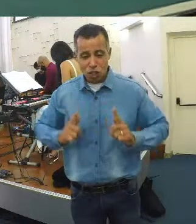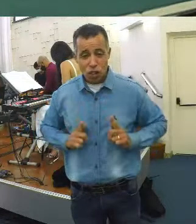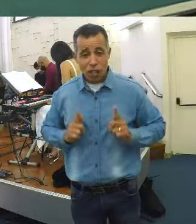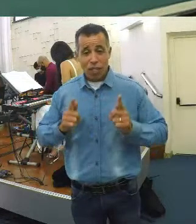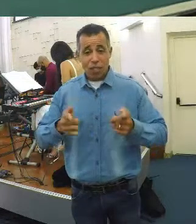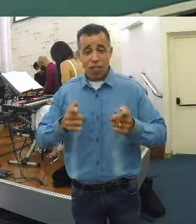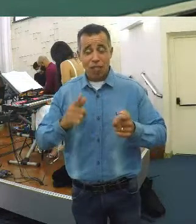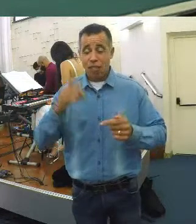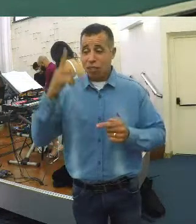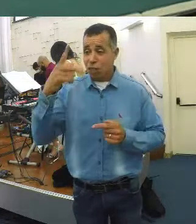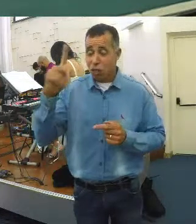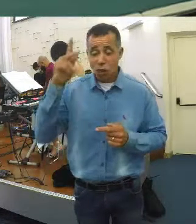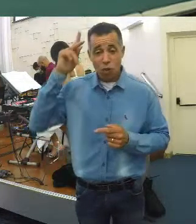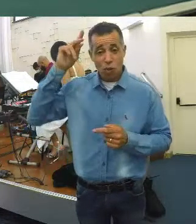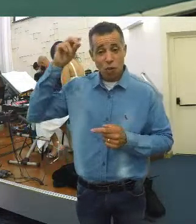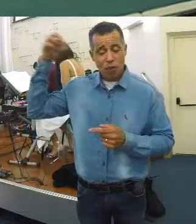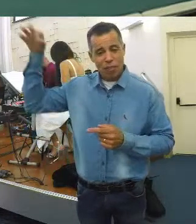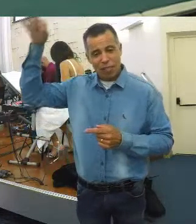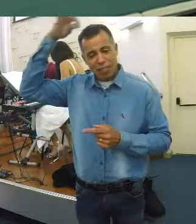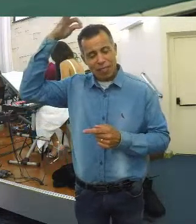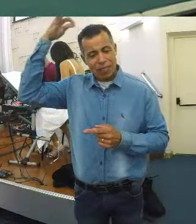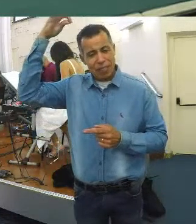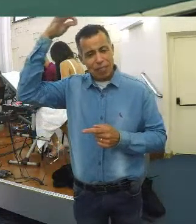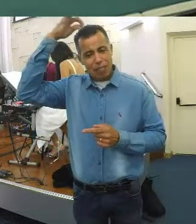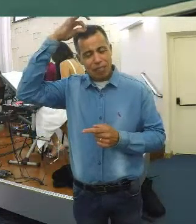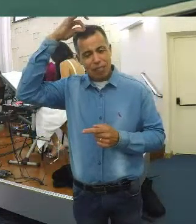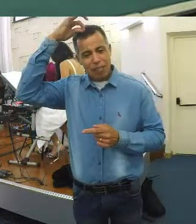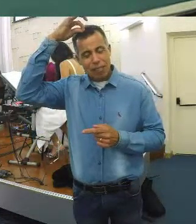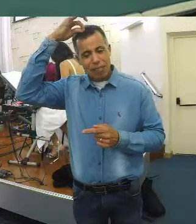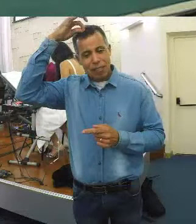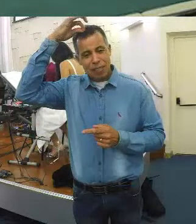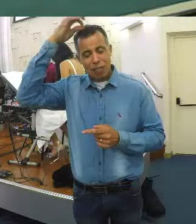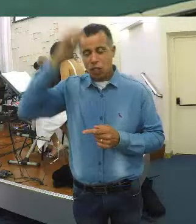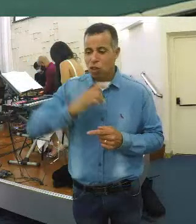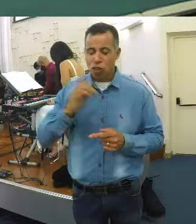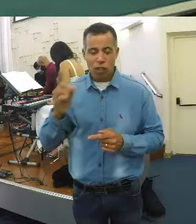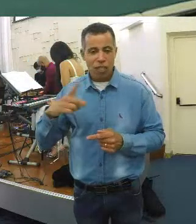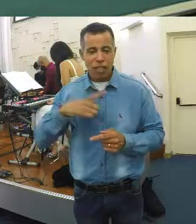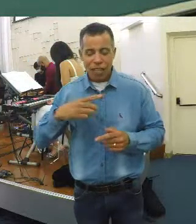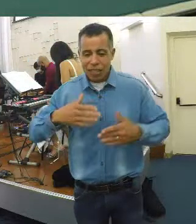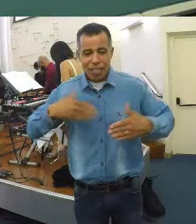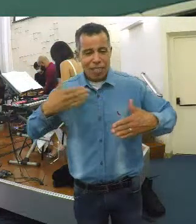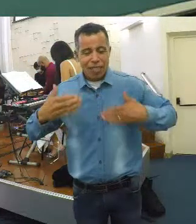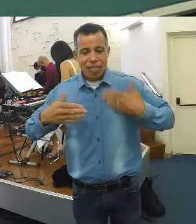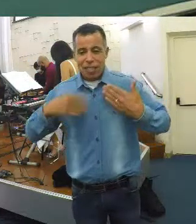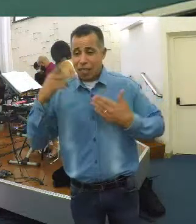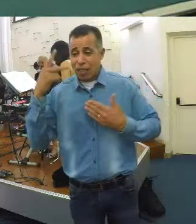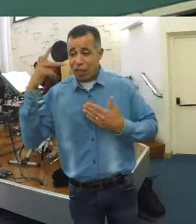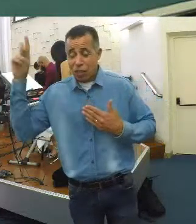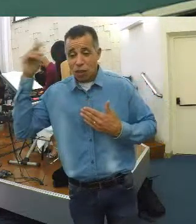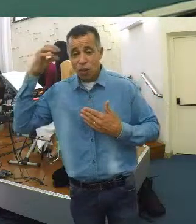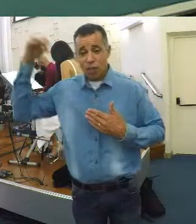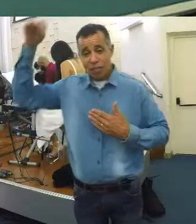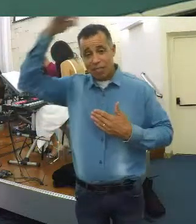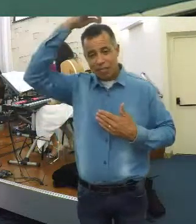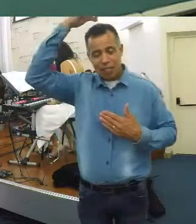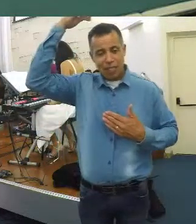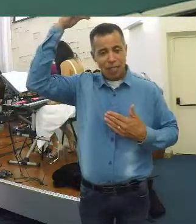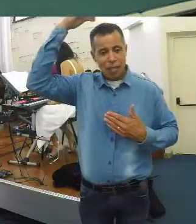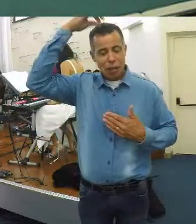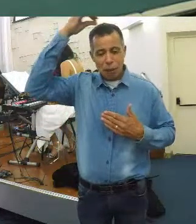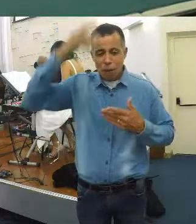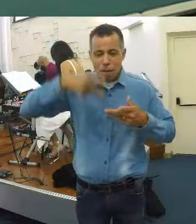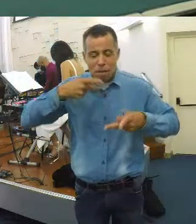Teu Espírito que nos leva a frutificar alegria, pelo Teu Espírito que nos permite levar grande